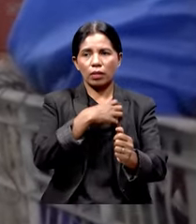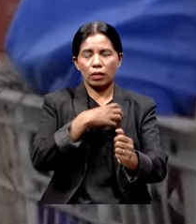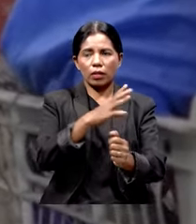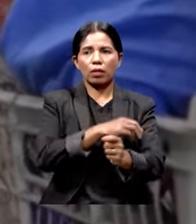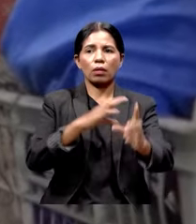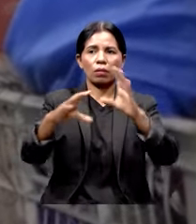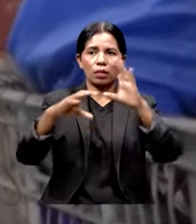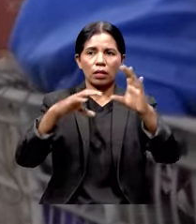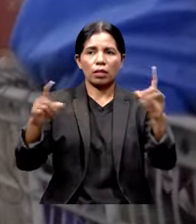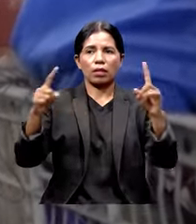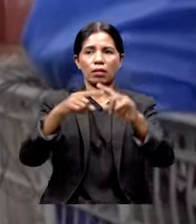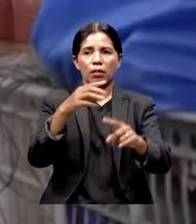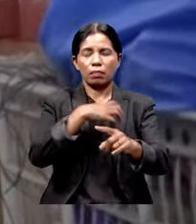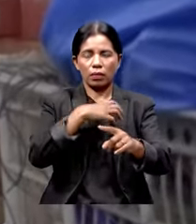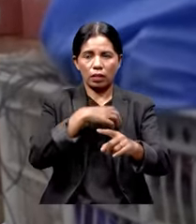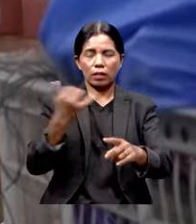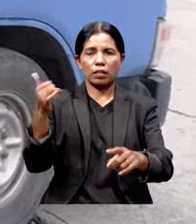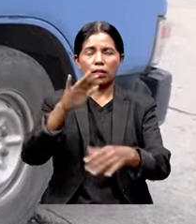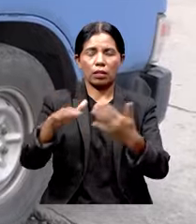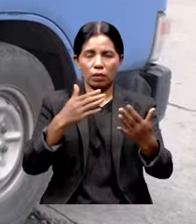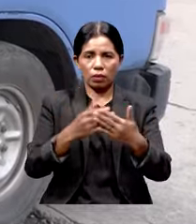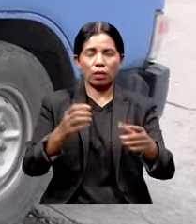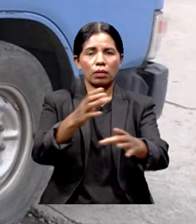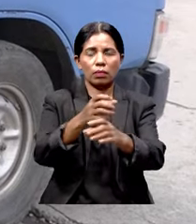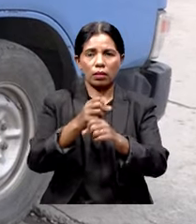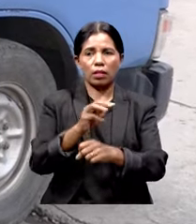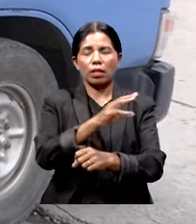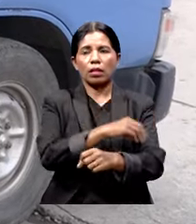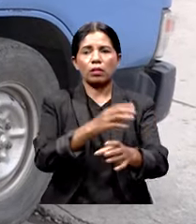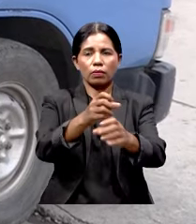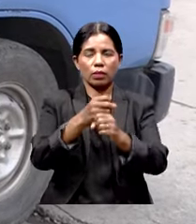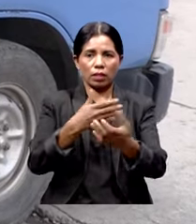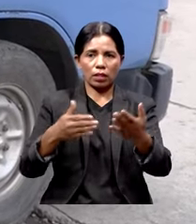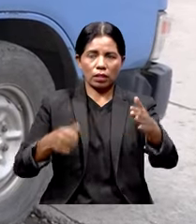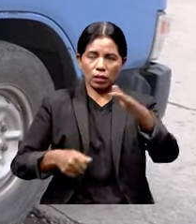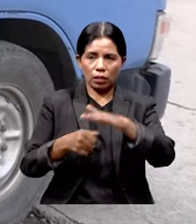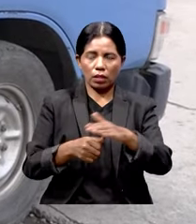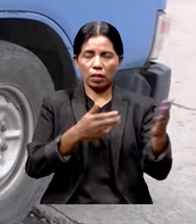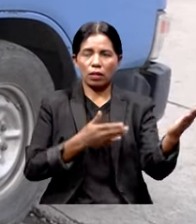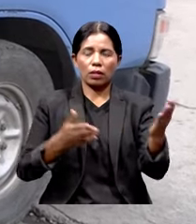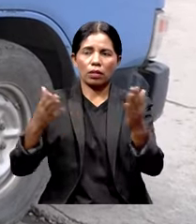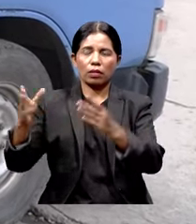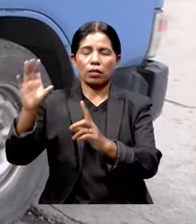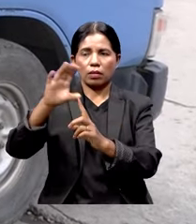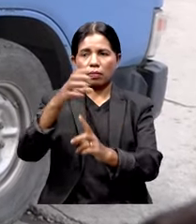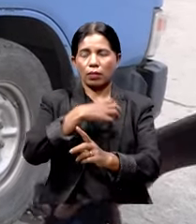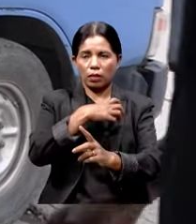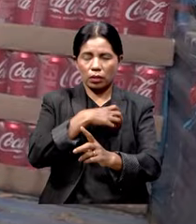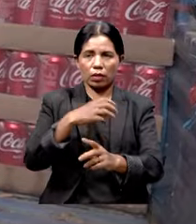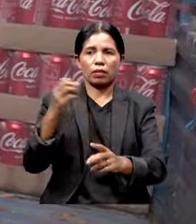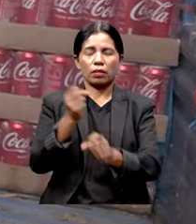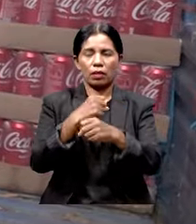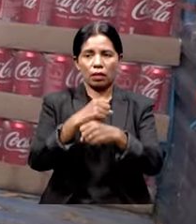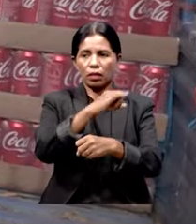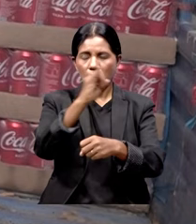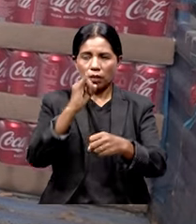comunica quedas, bem a polícia esquadra do Alessu, onde assegura sassan ilegal hirakne, lori ba comando geral PNTL, atuhalo